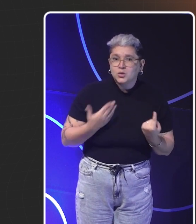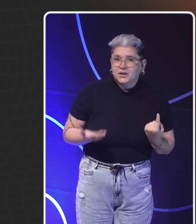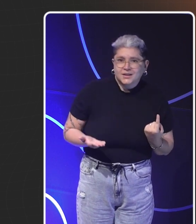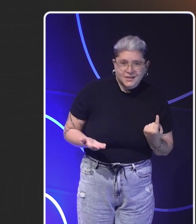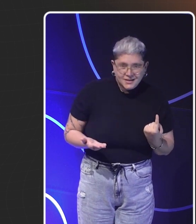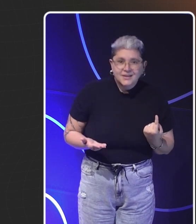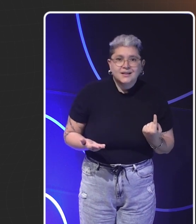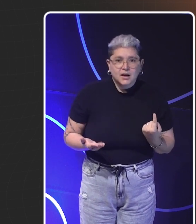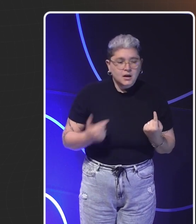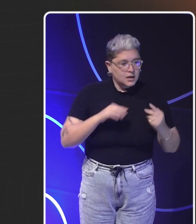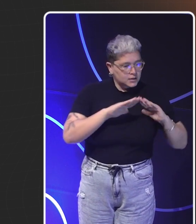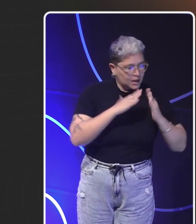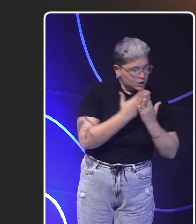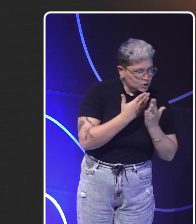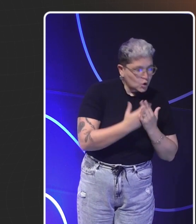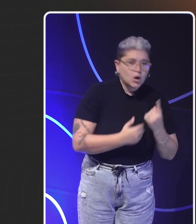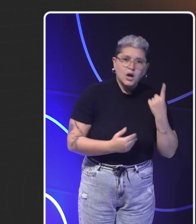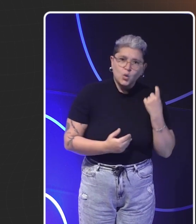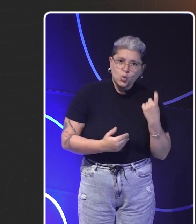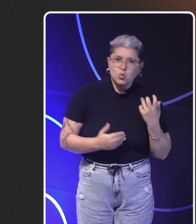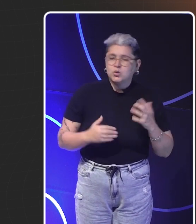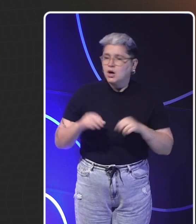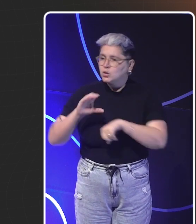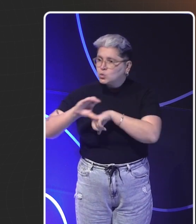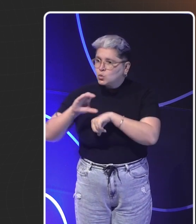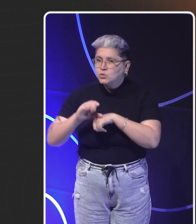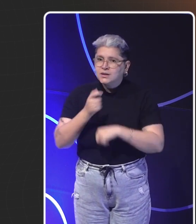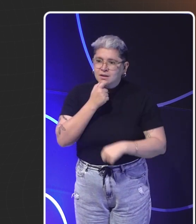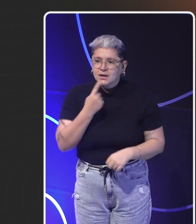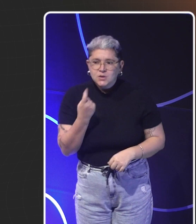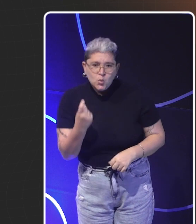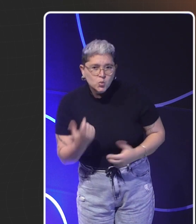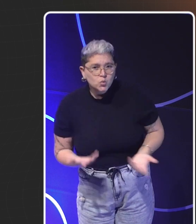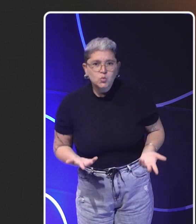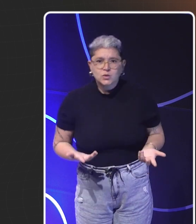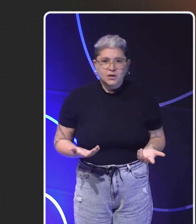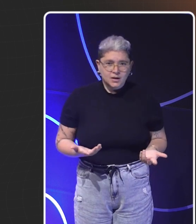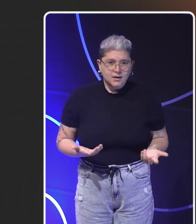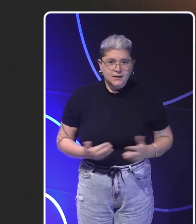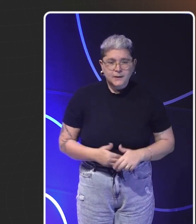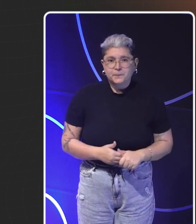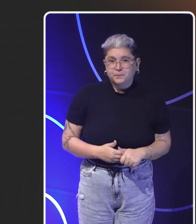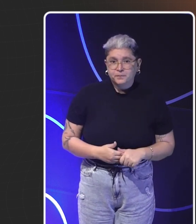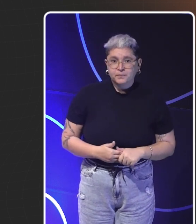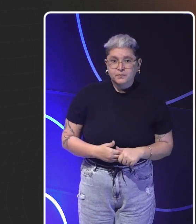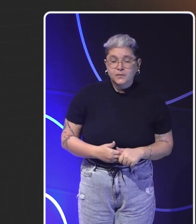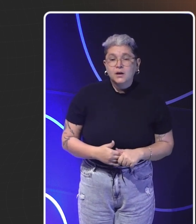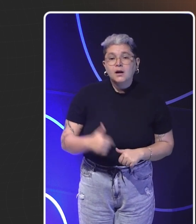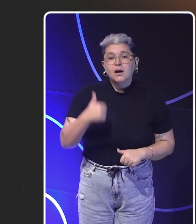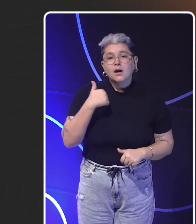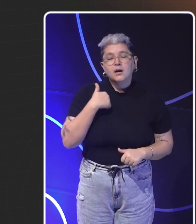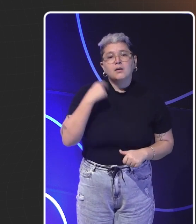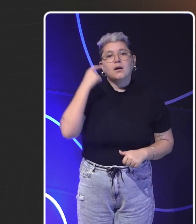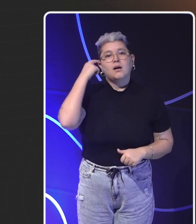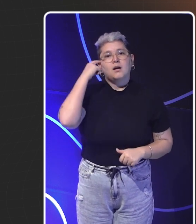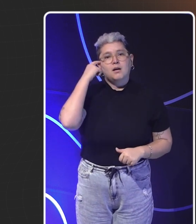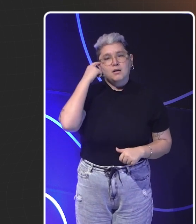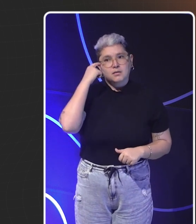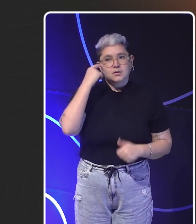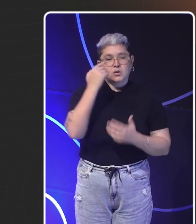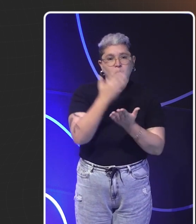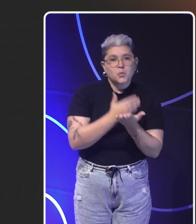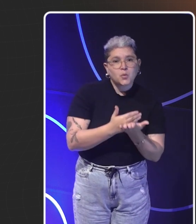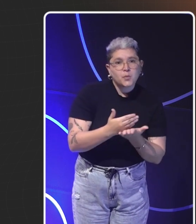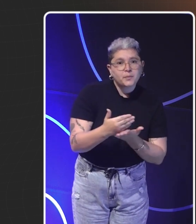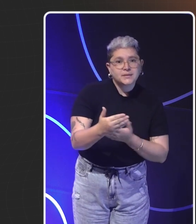única da minha escola, do meu curso de inglês, etc. E aí eu comecei a criar conteúdo na internet